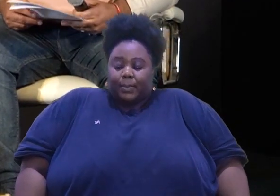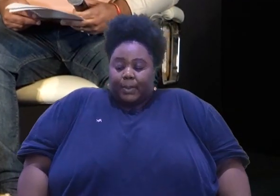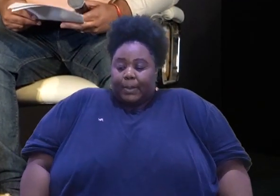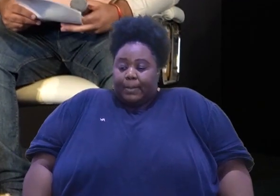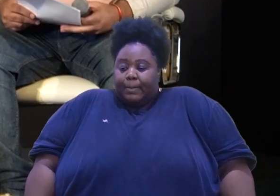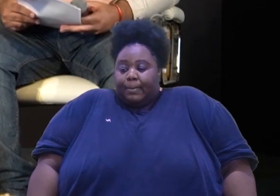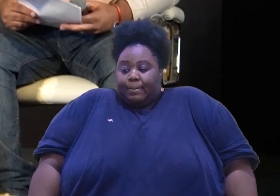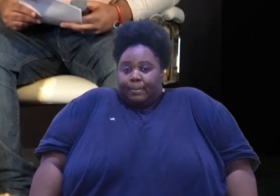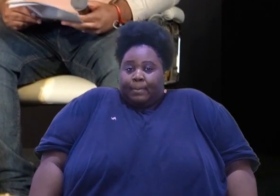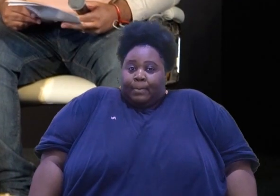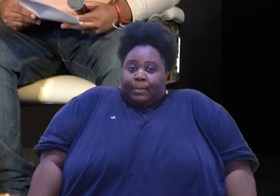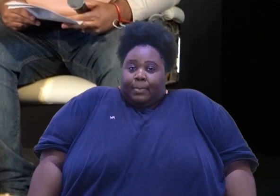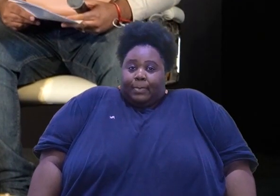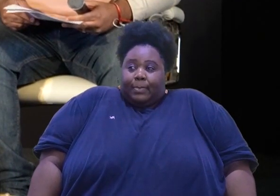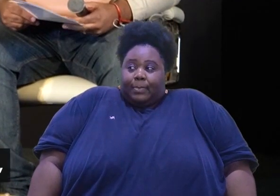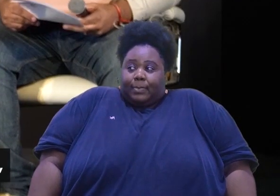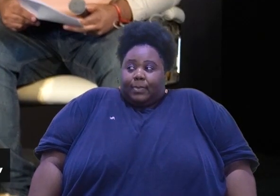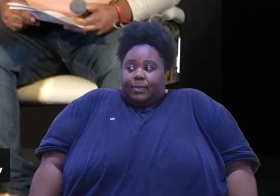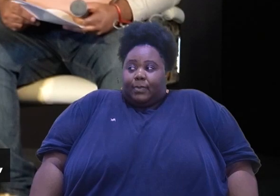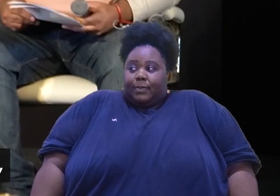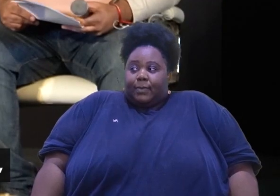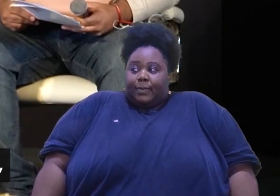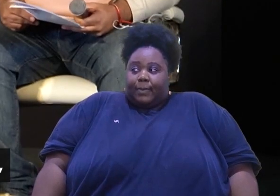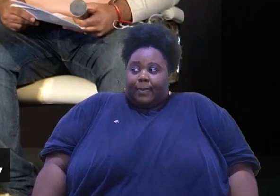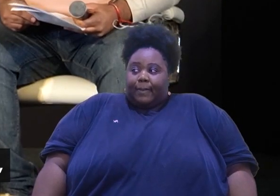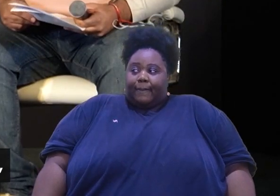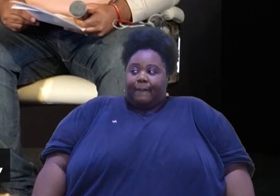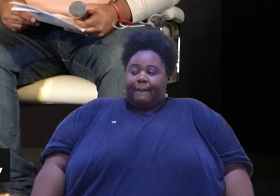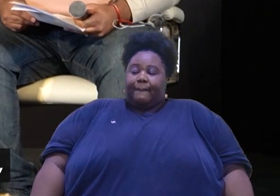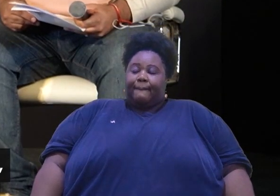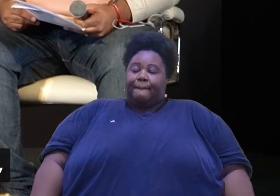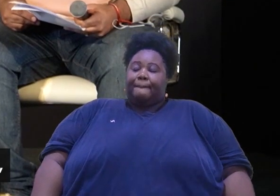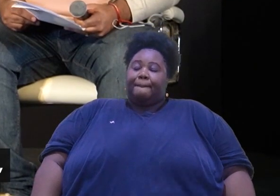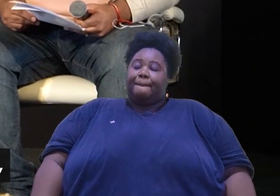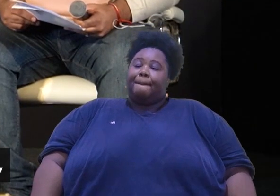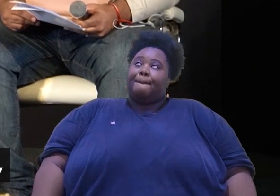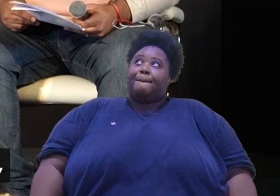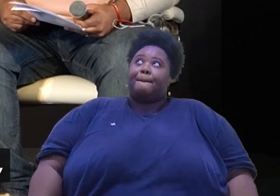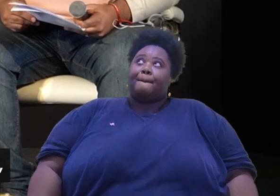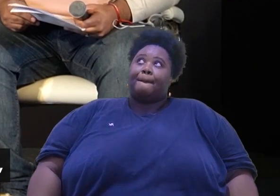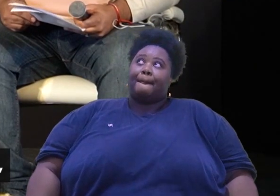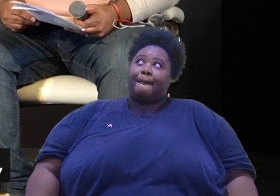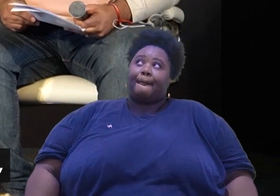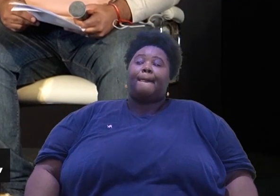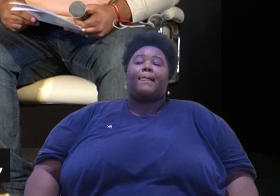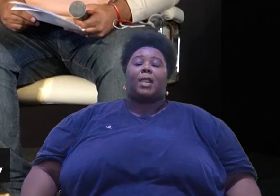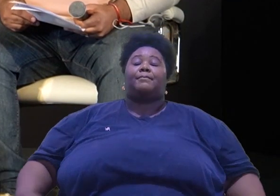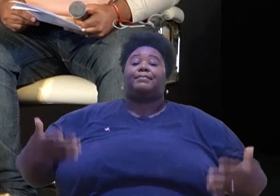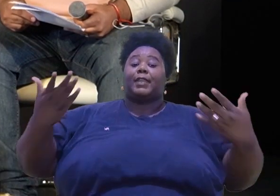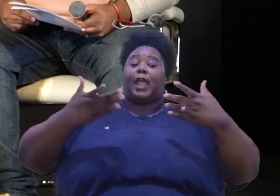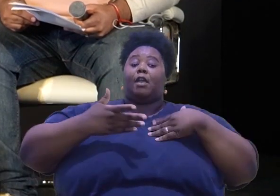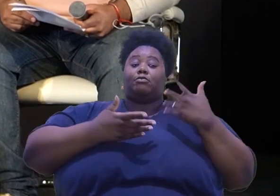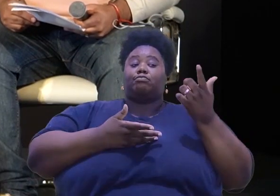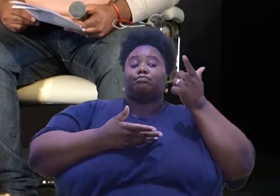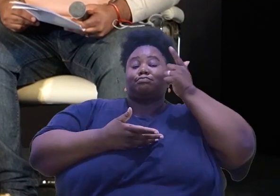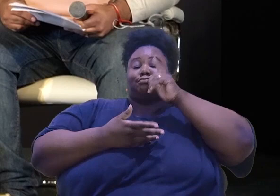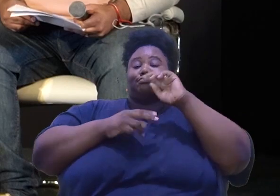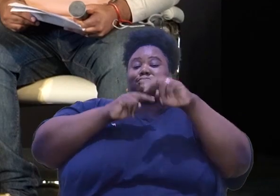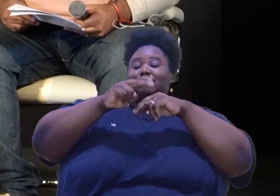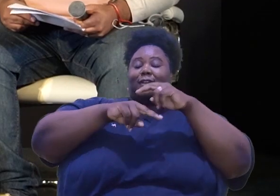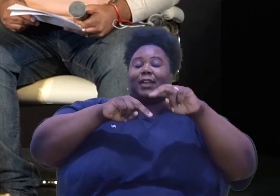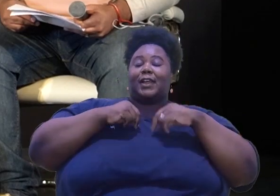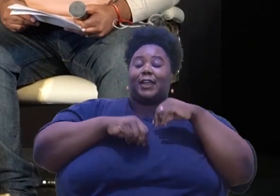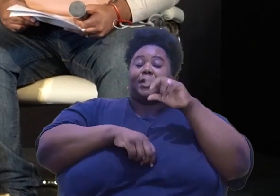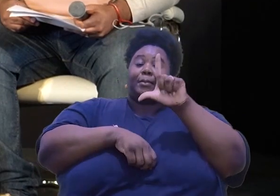Sim. Eu acabo agora de ganhar uma luneta, porque olhar